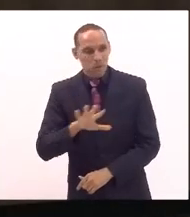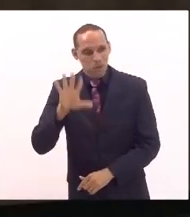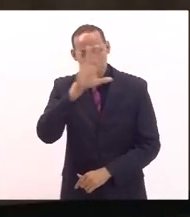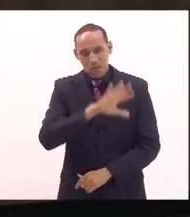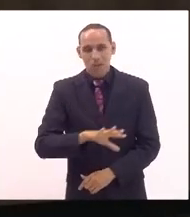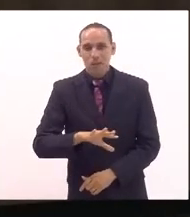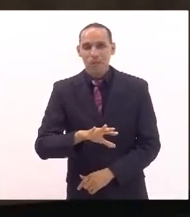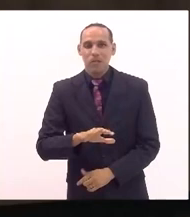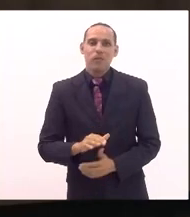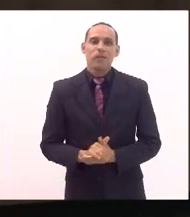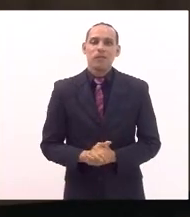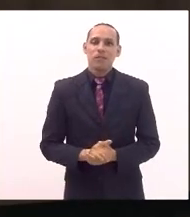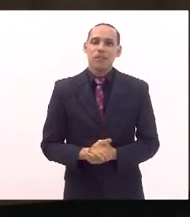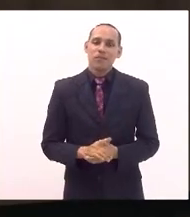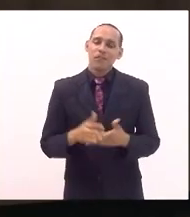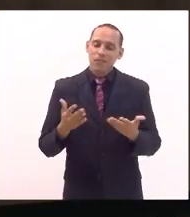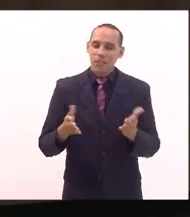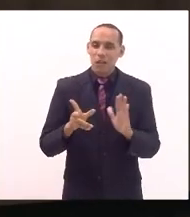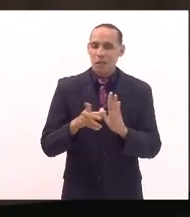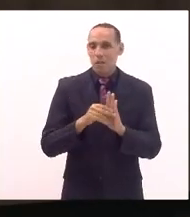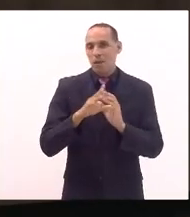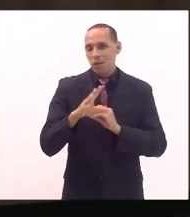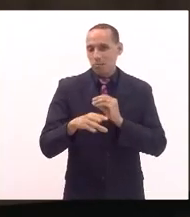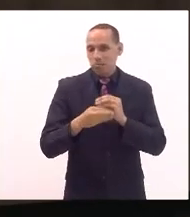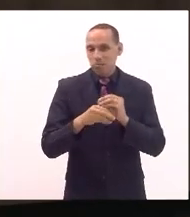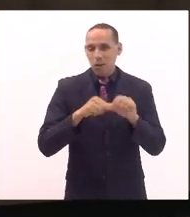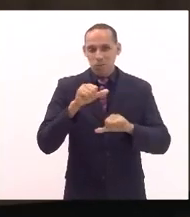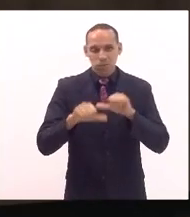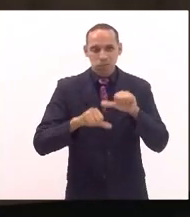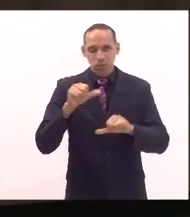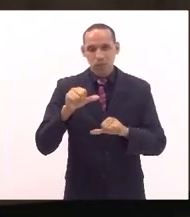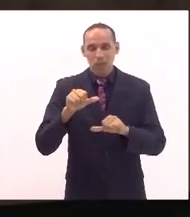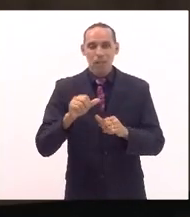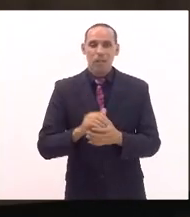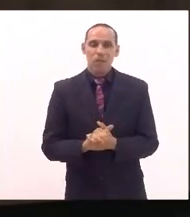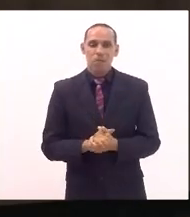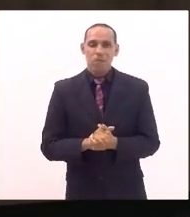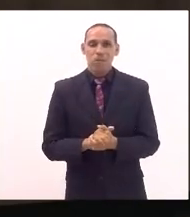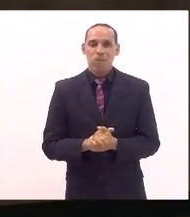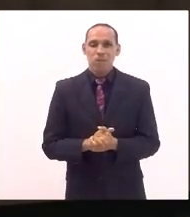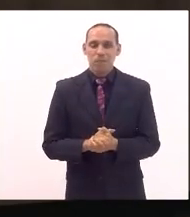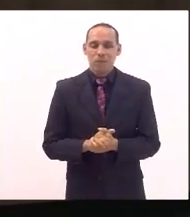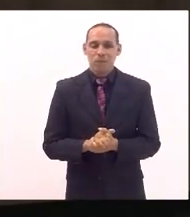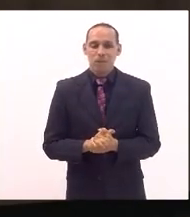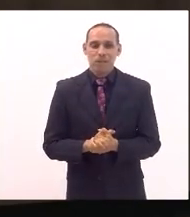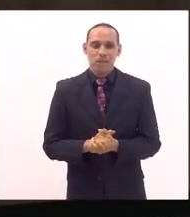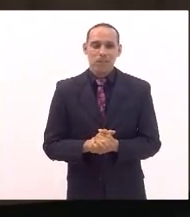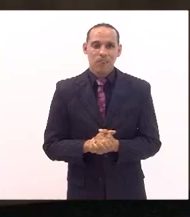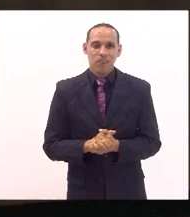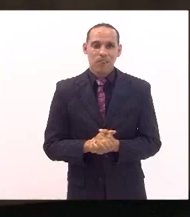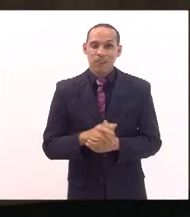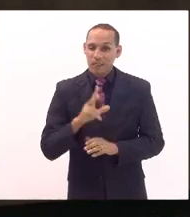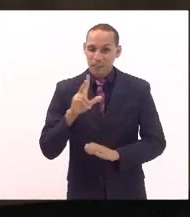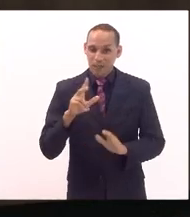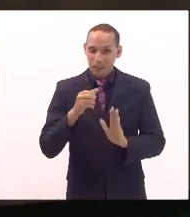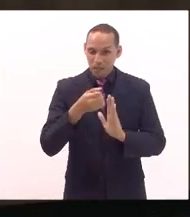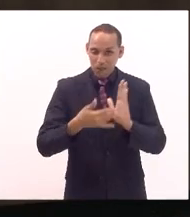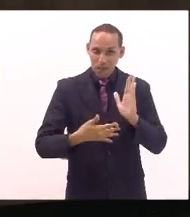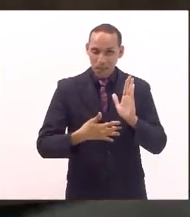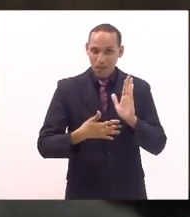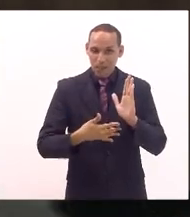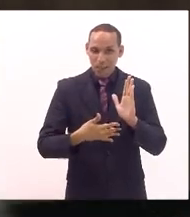e agora a emenda aglutinativa que alterou o a ementa